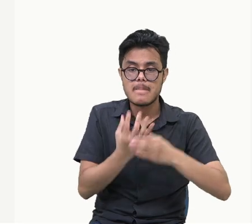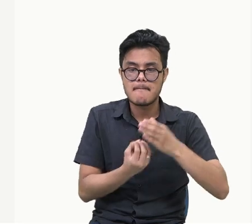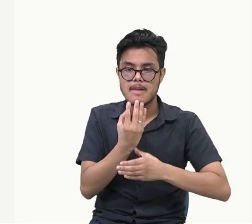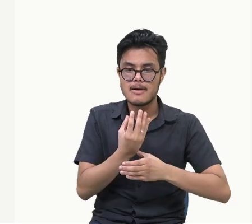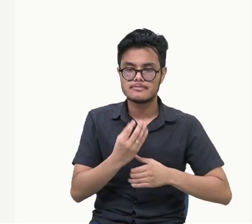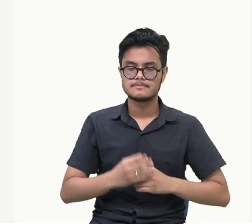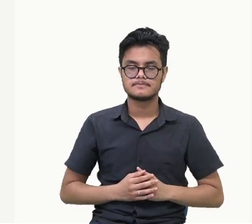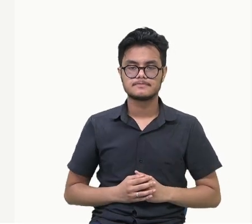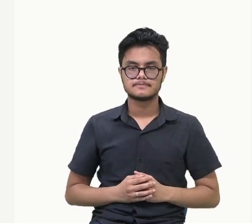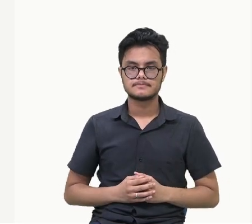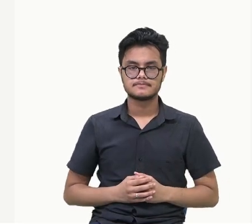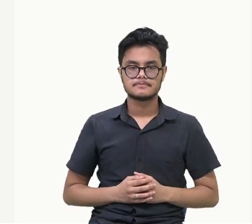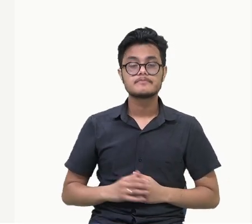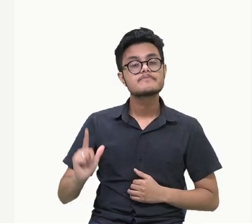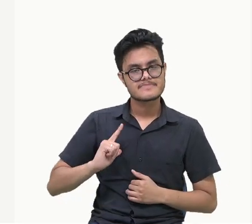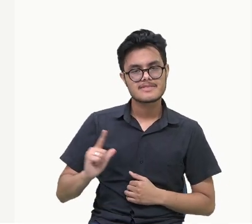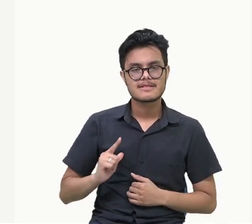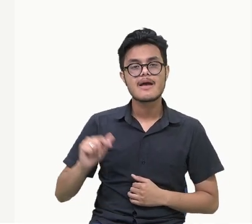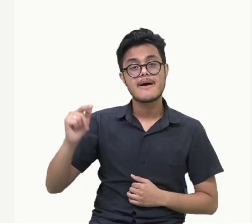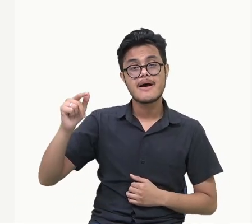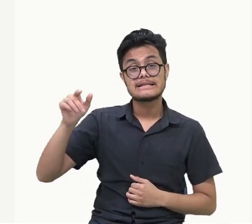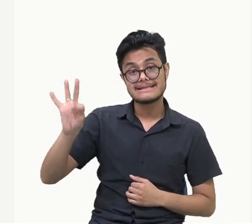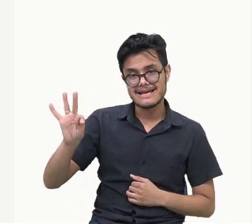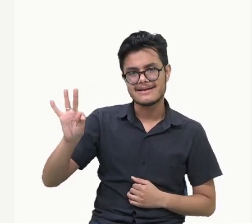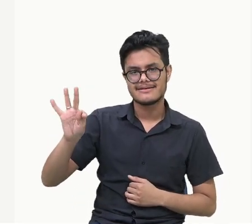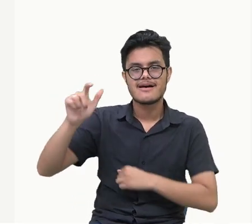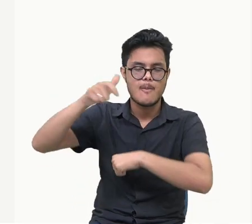em função de T,